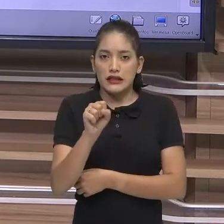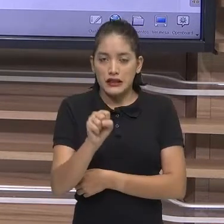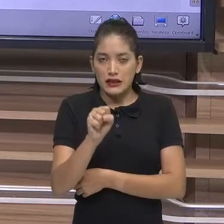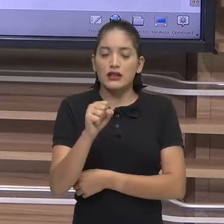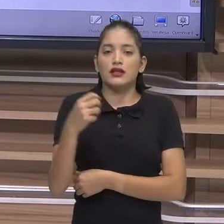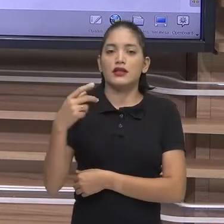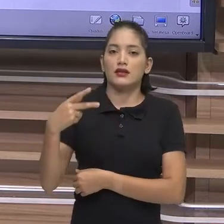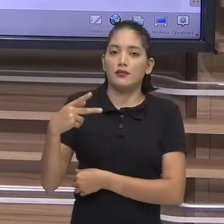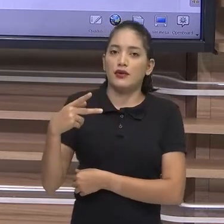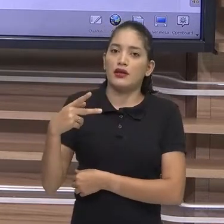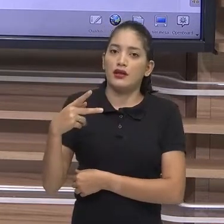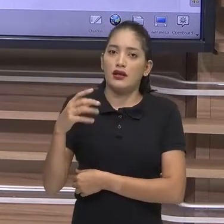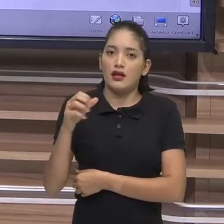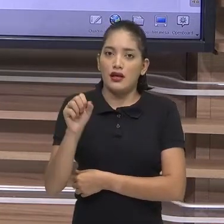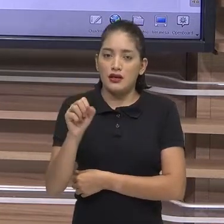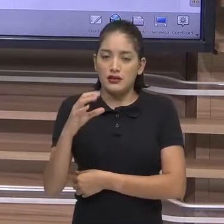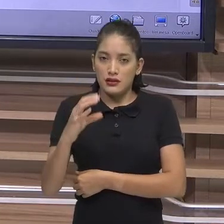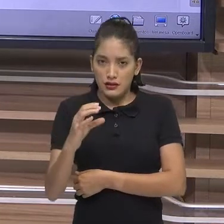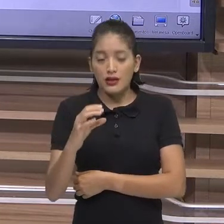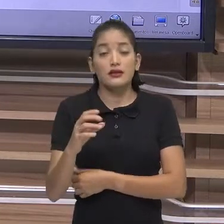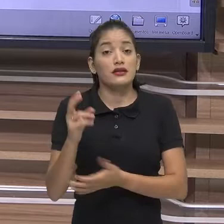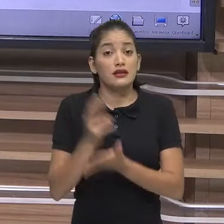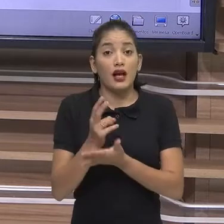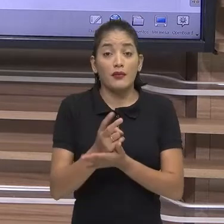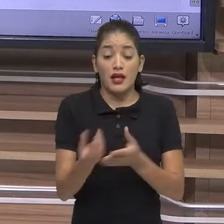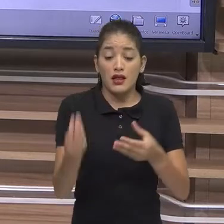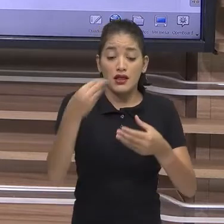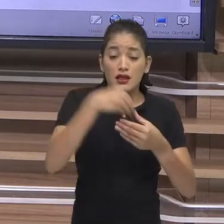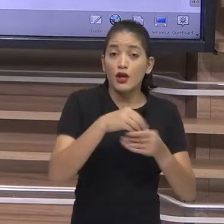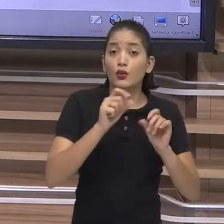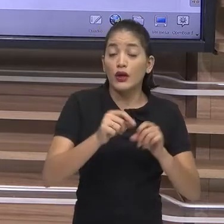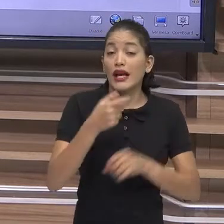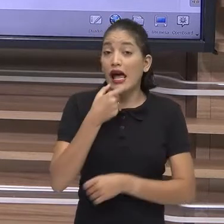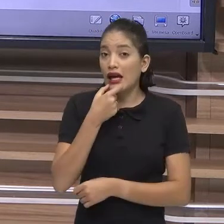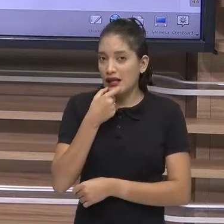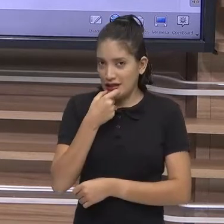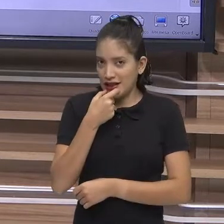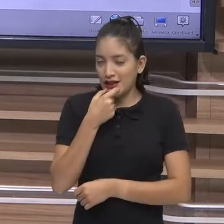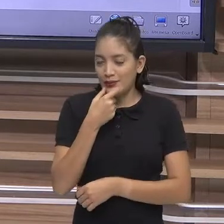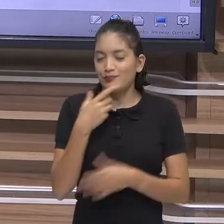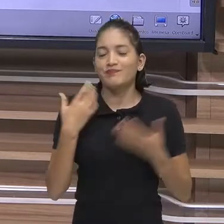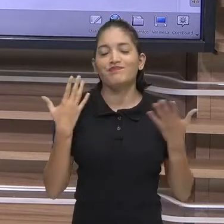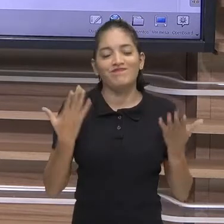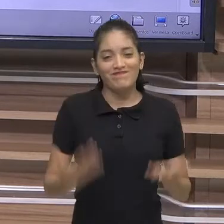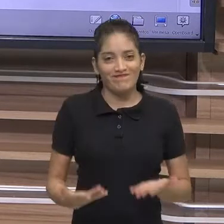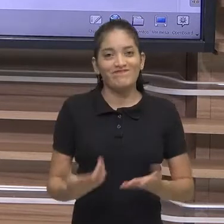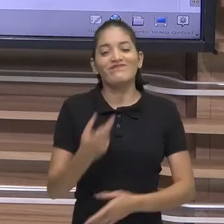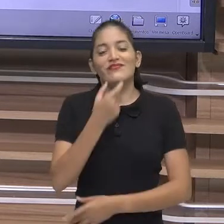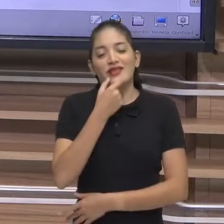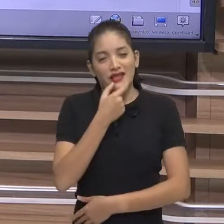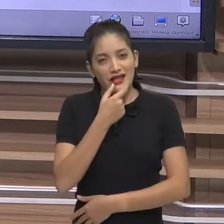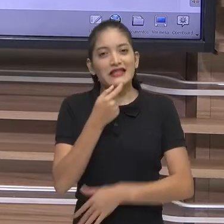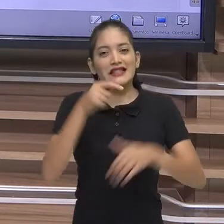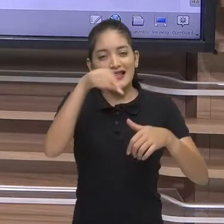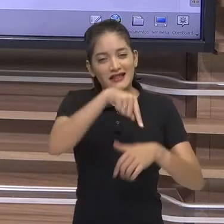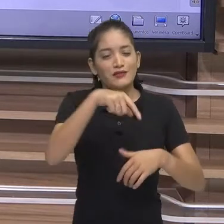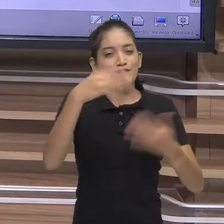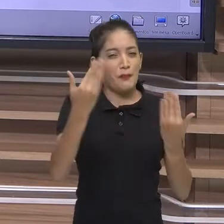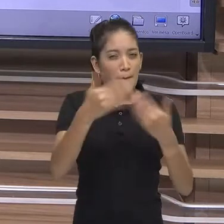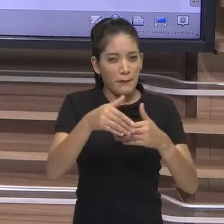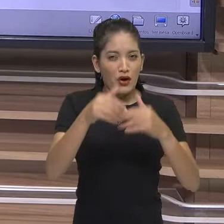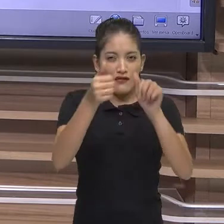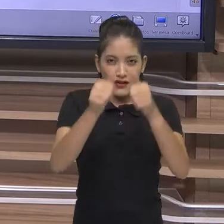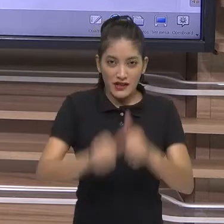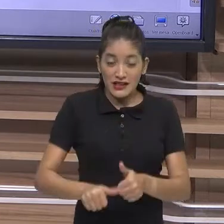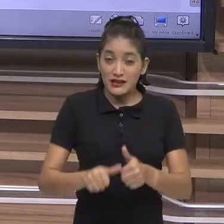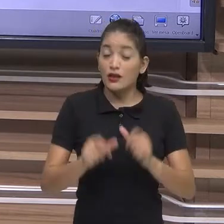PSC, sempre vocês vão ter a língua inglesa. E a língua inglesa, nessas avaliações,